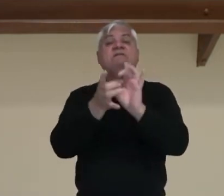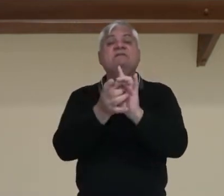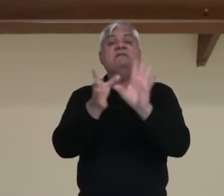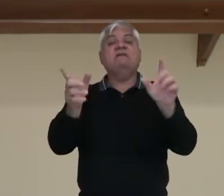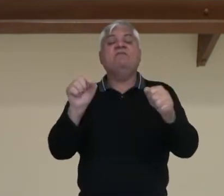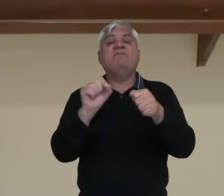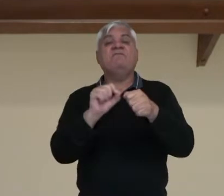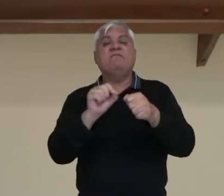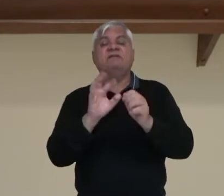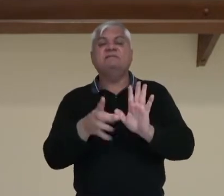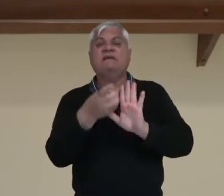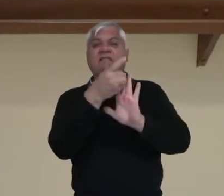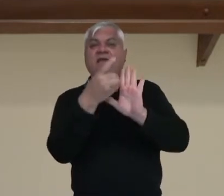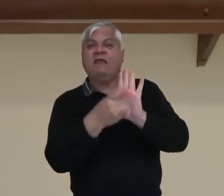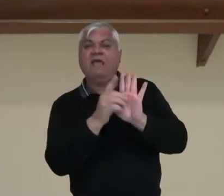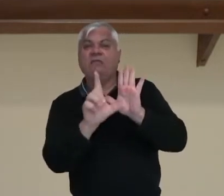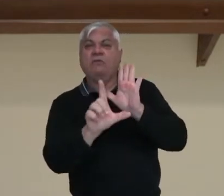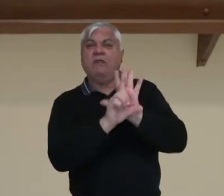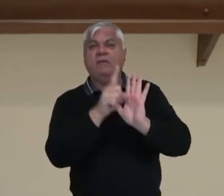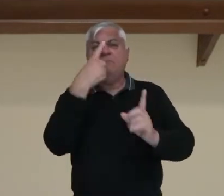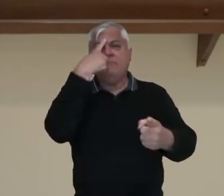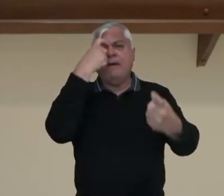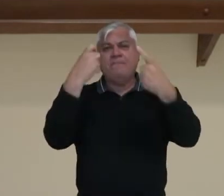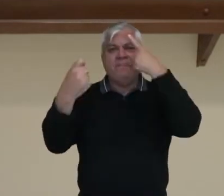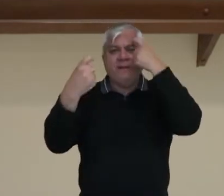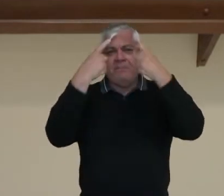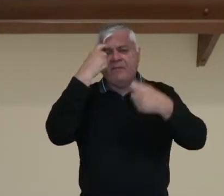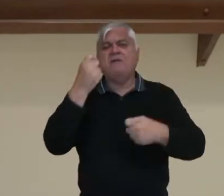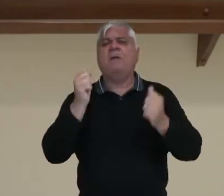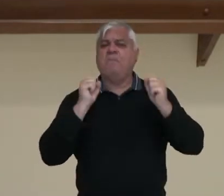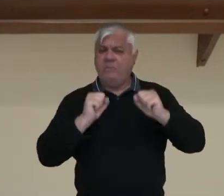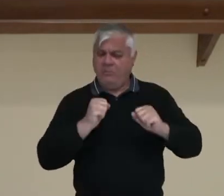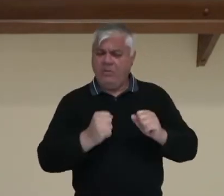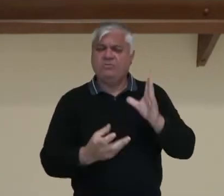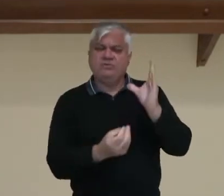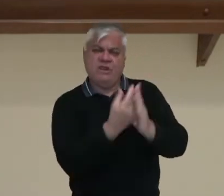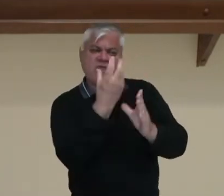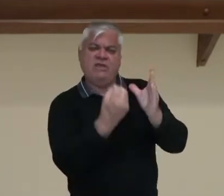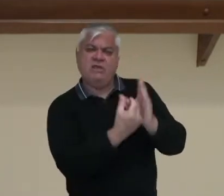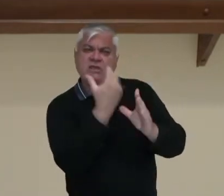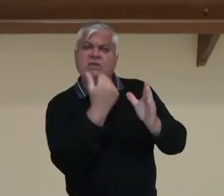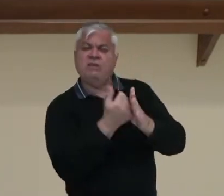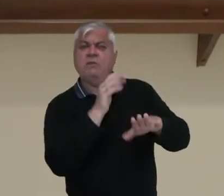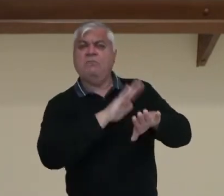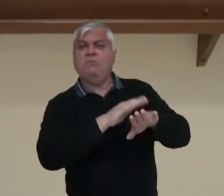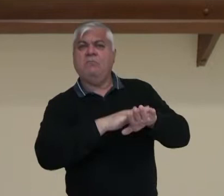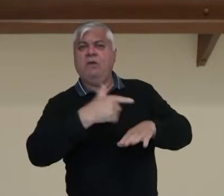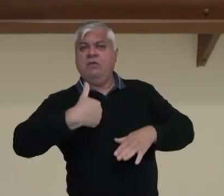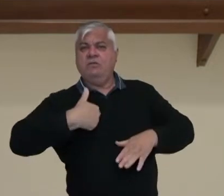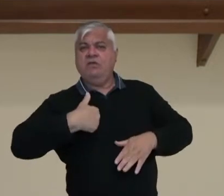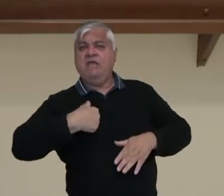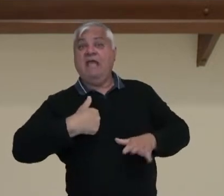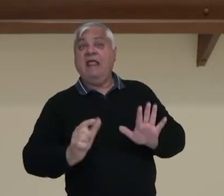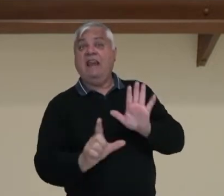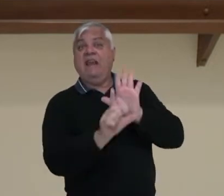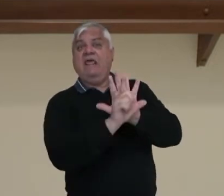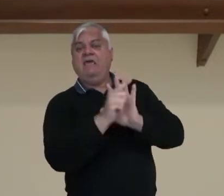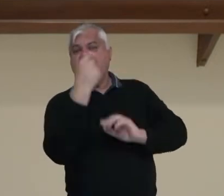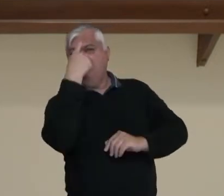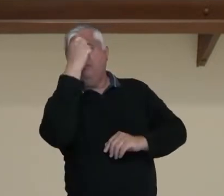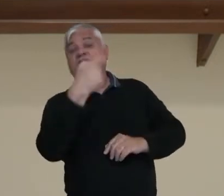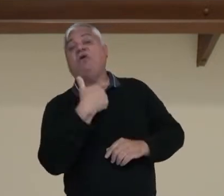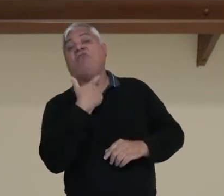fazer decretos-lei quando ele mais desejasse. Ou seja, ele poderia instituir leis assim como